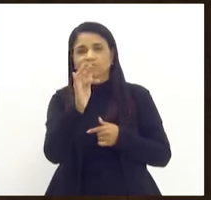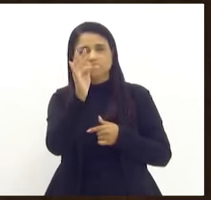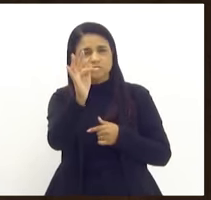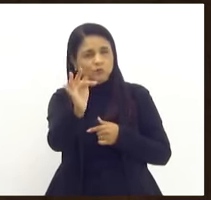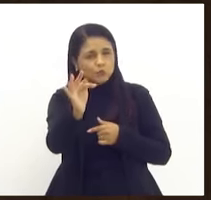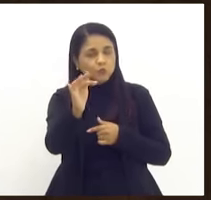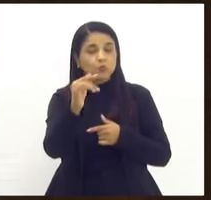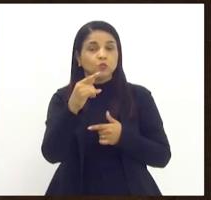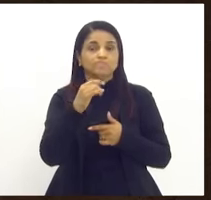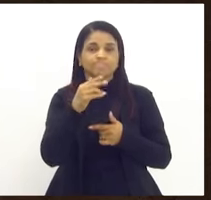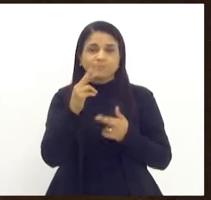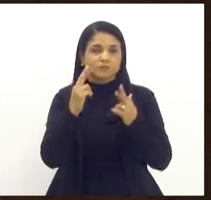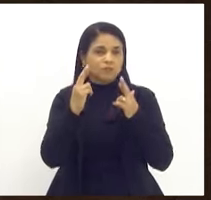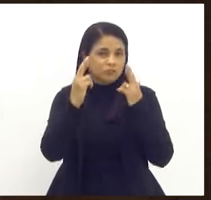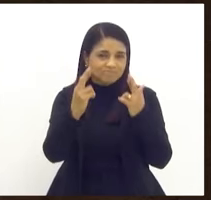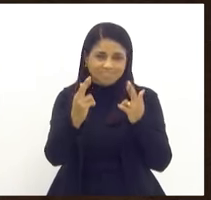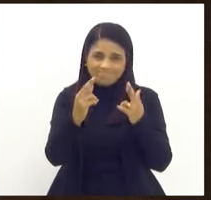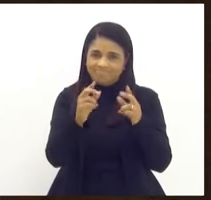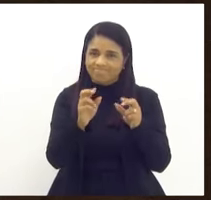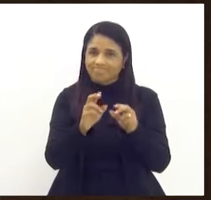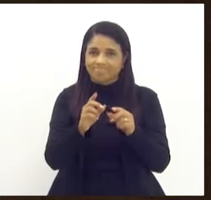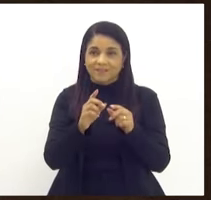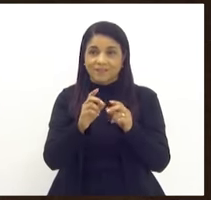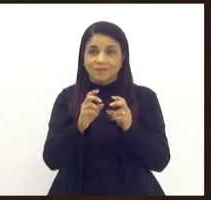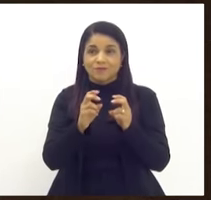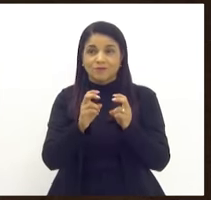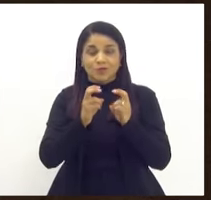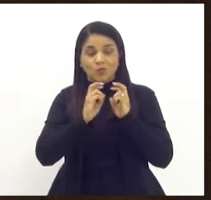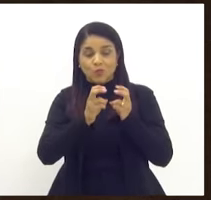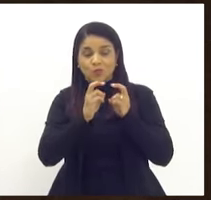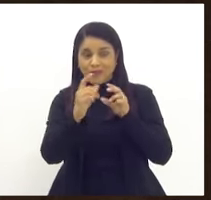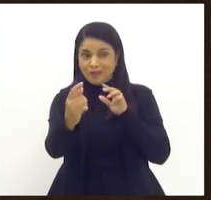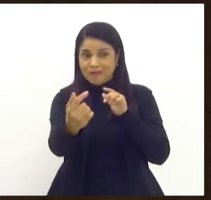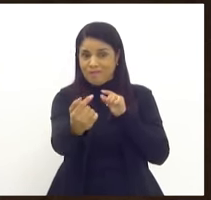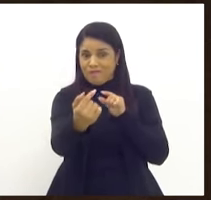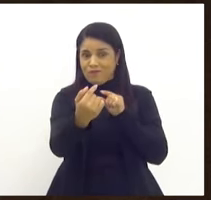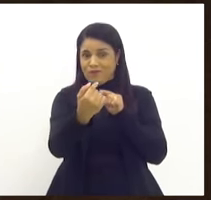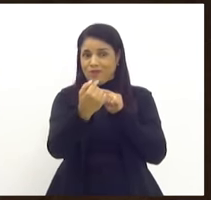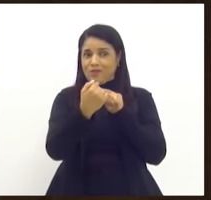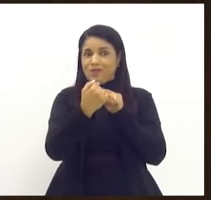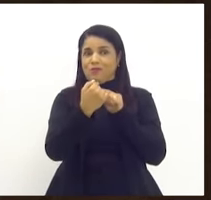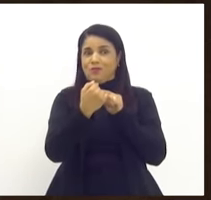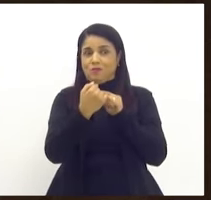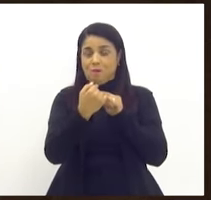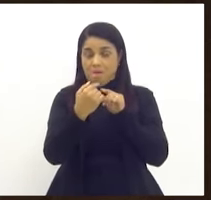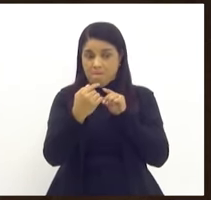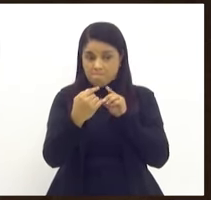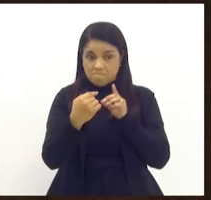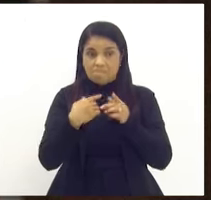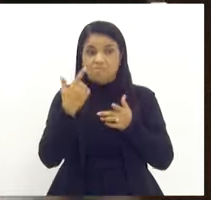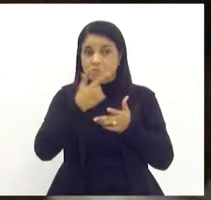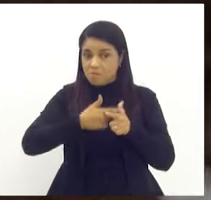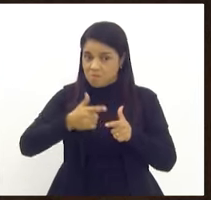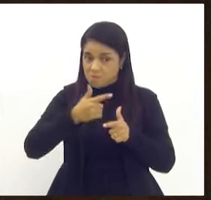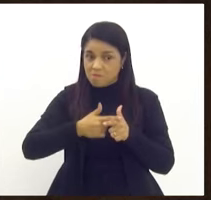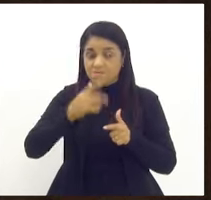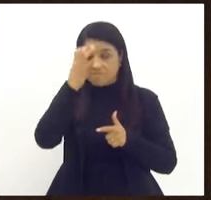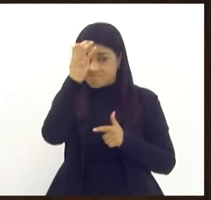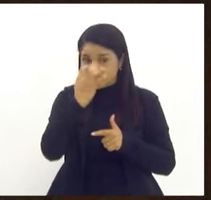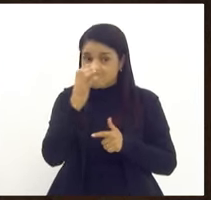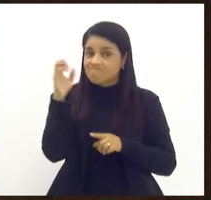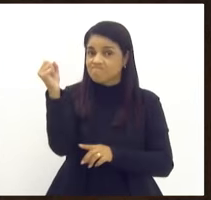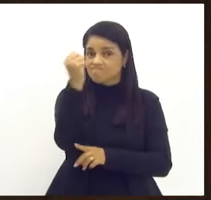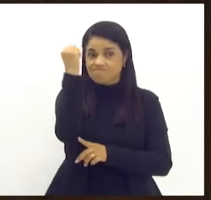mas não é de esperança é no trem que tá vindo e a gente tá preso no trilho se não houver